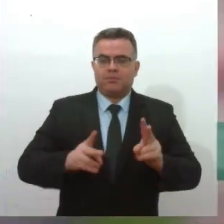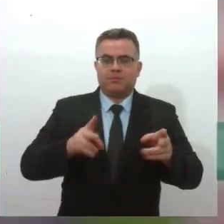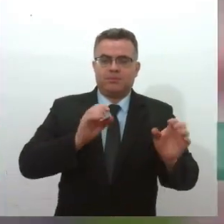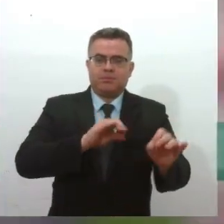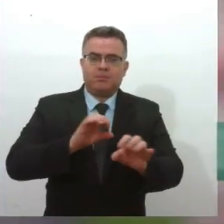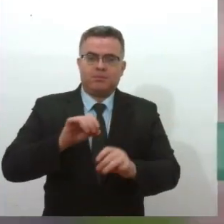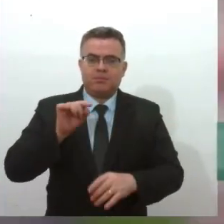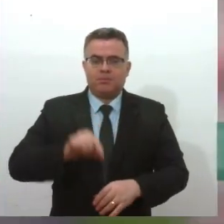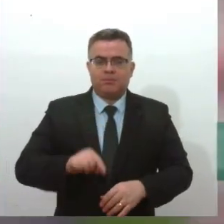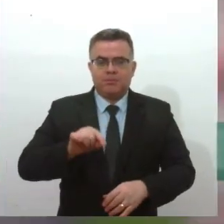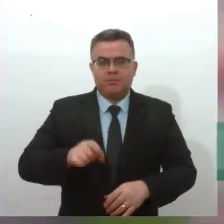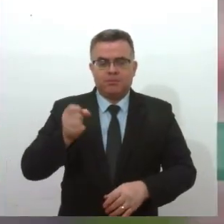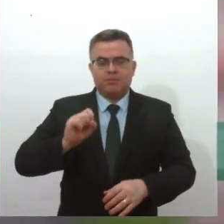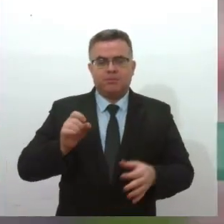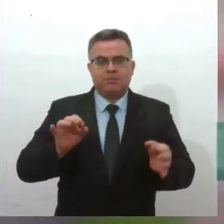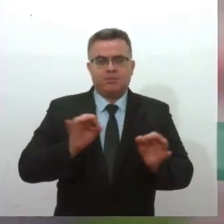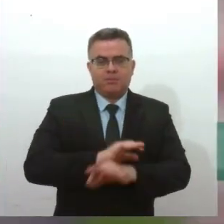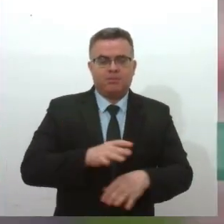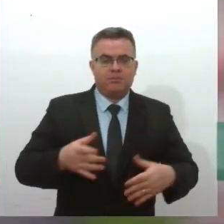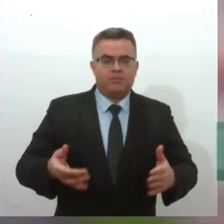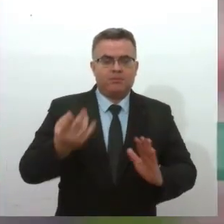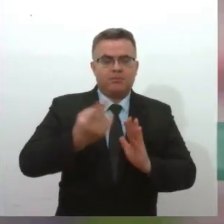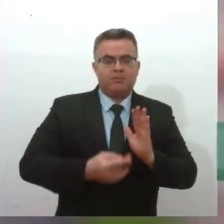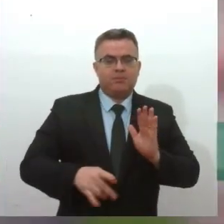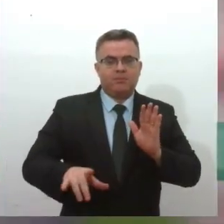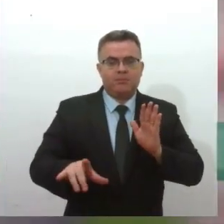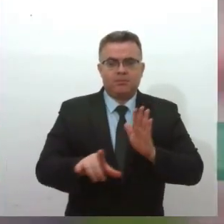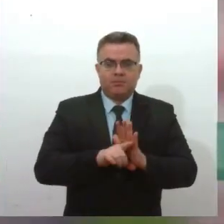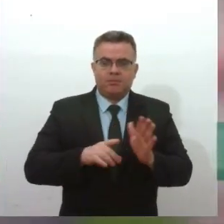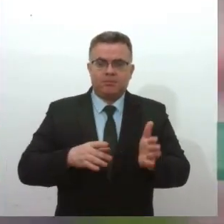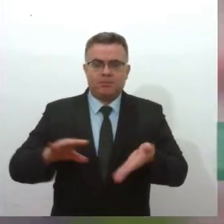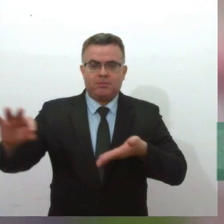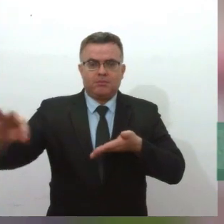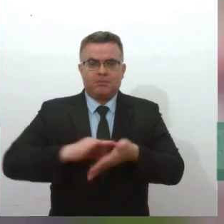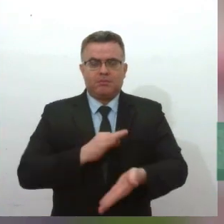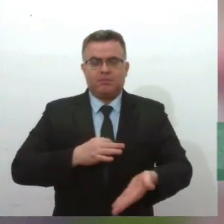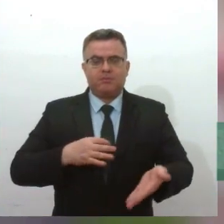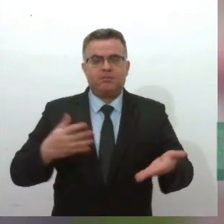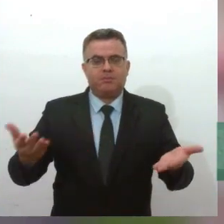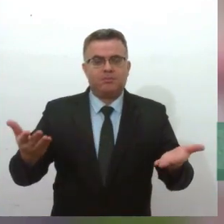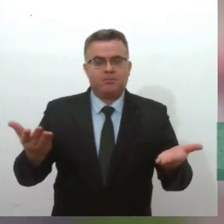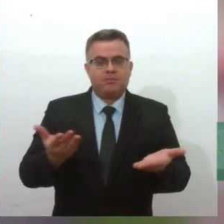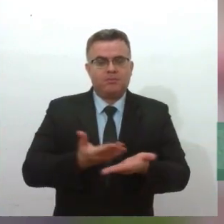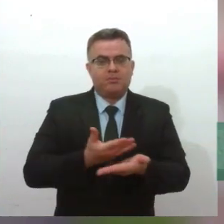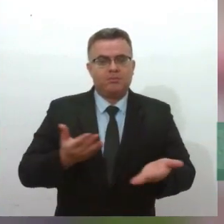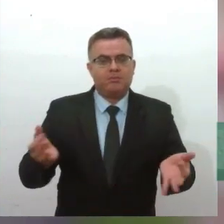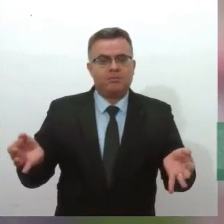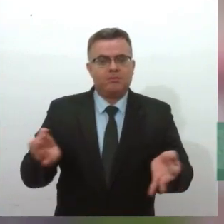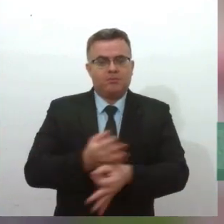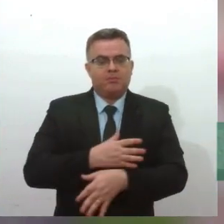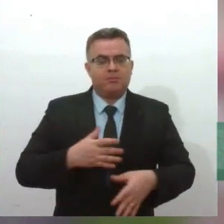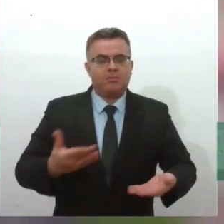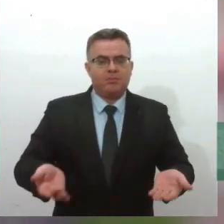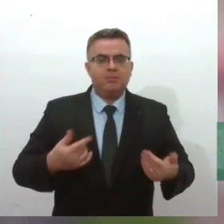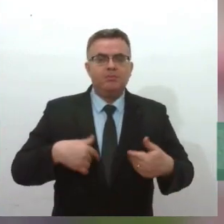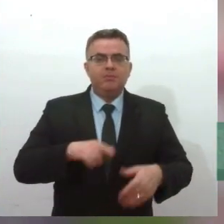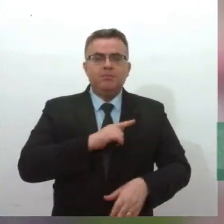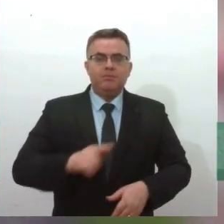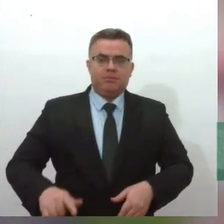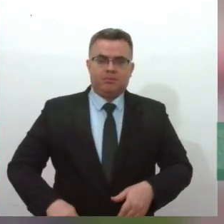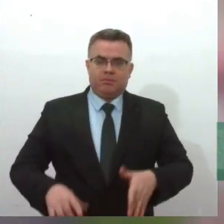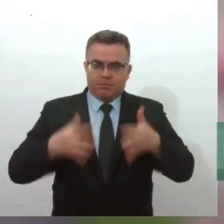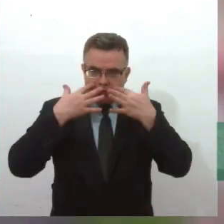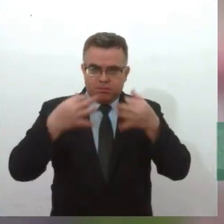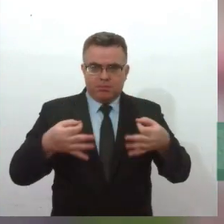aqui com projetos nesta casa sancionados a gente só precisa ter um governo que seja animalista também